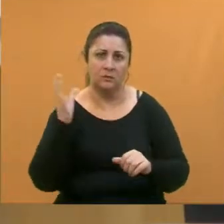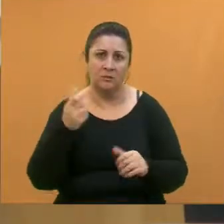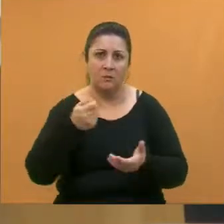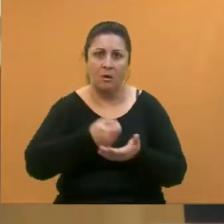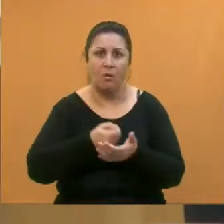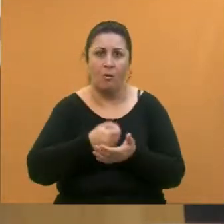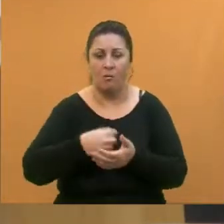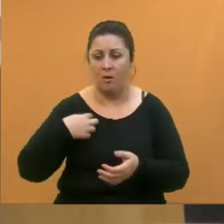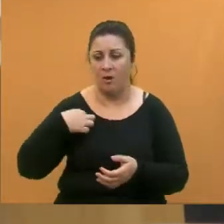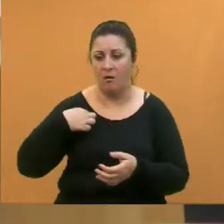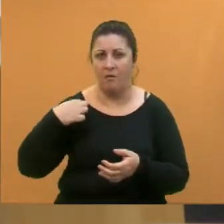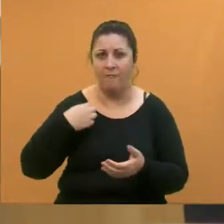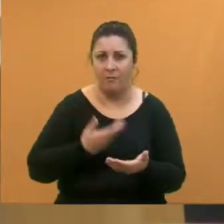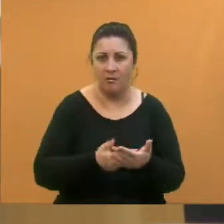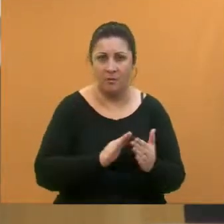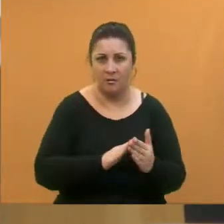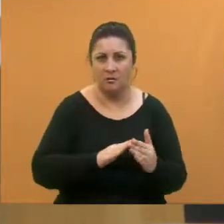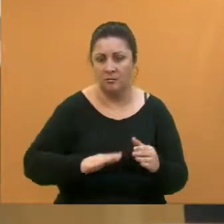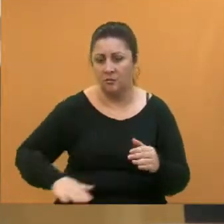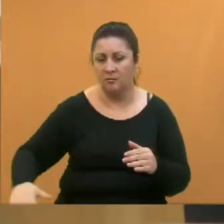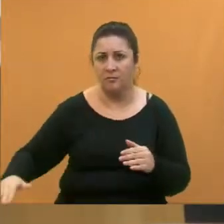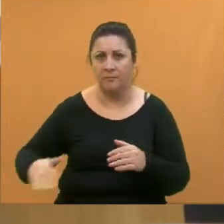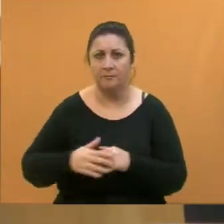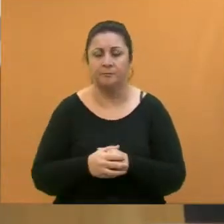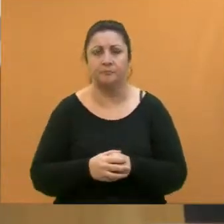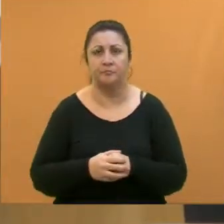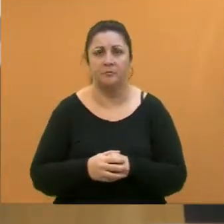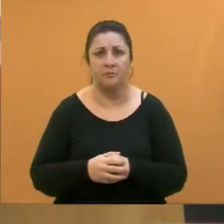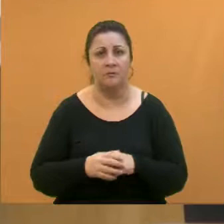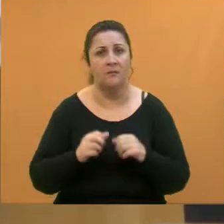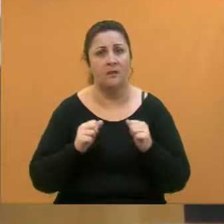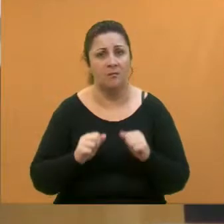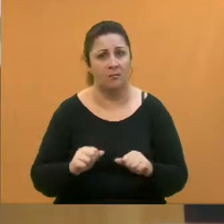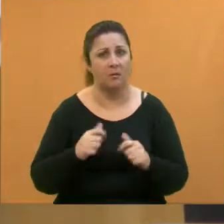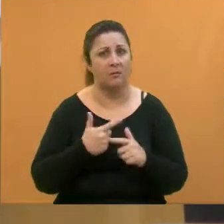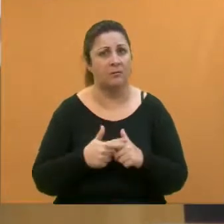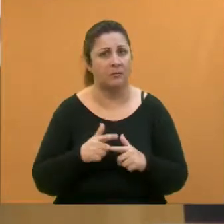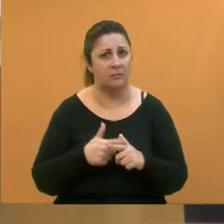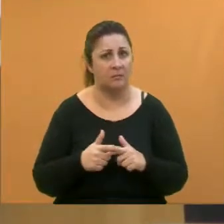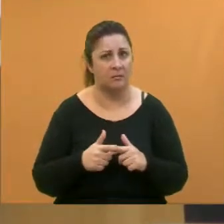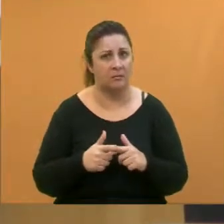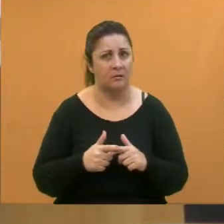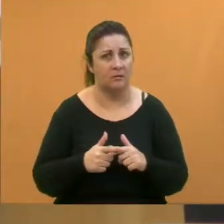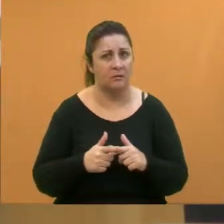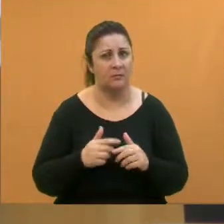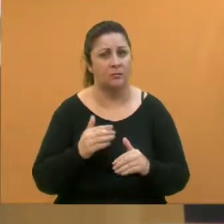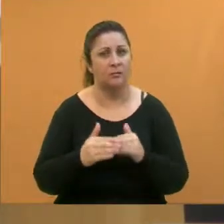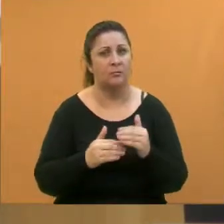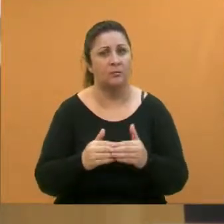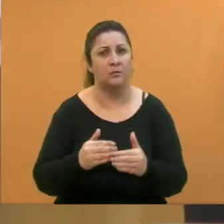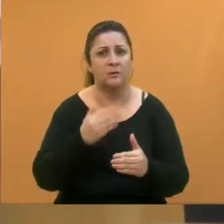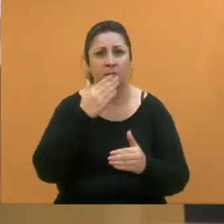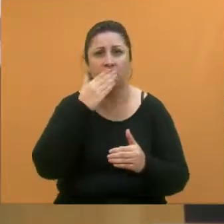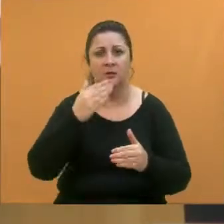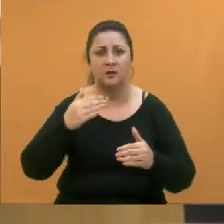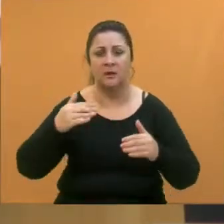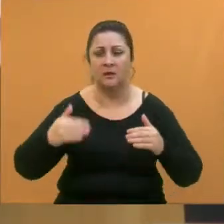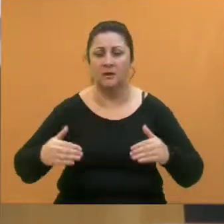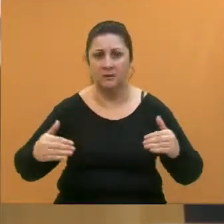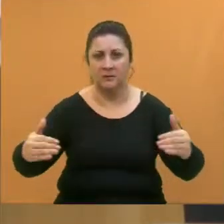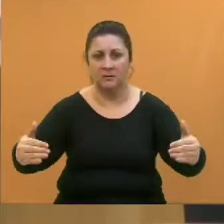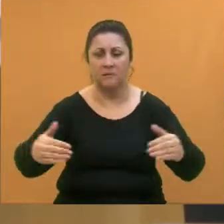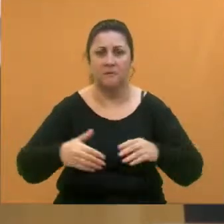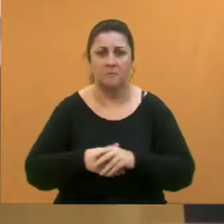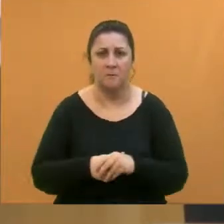do uniforme escolar possivelmente trariam problemas no processo licitatório. E isso